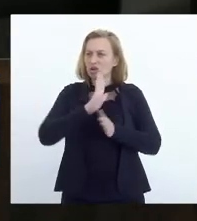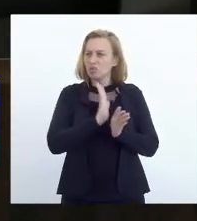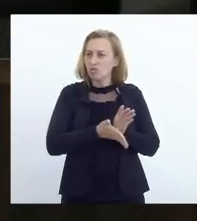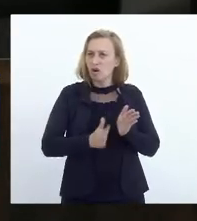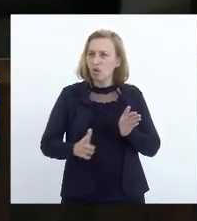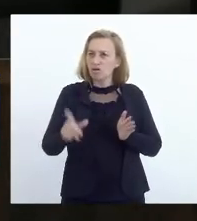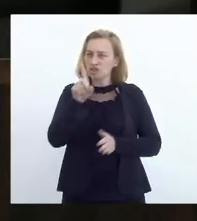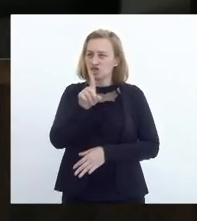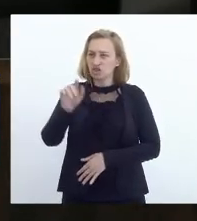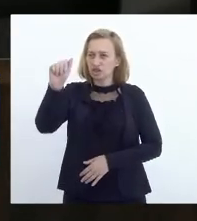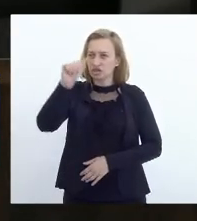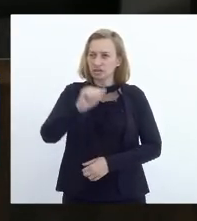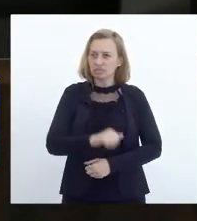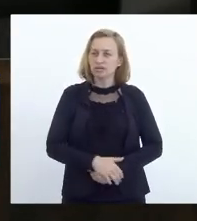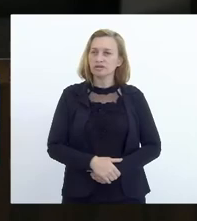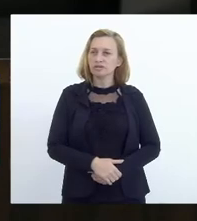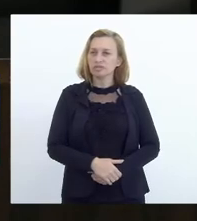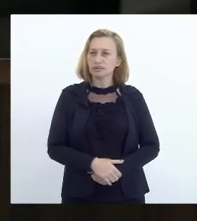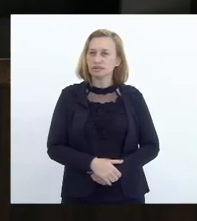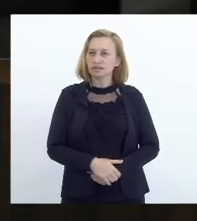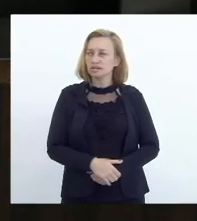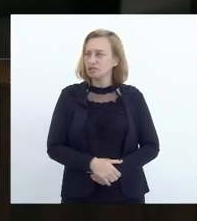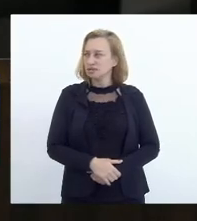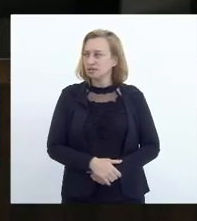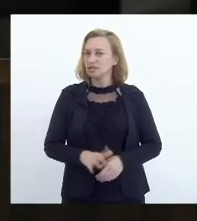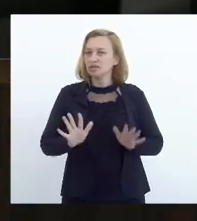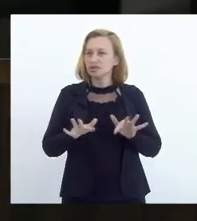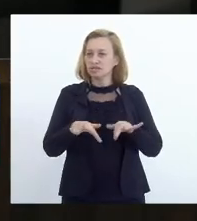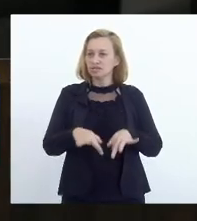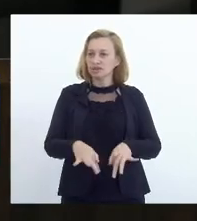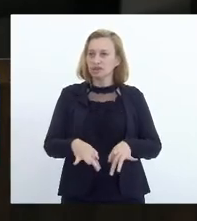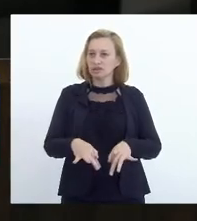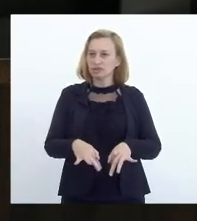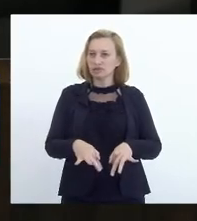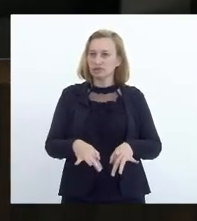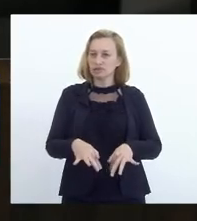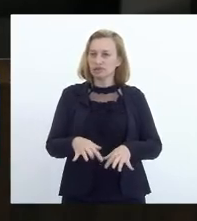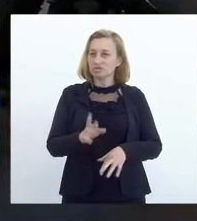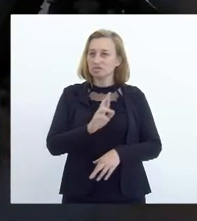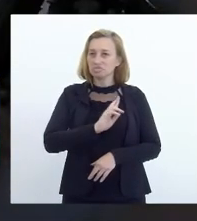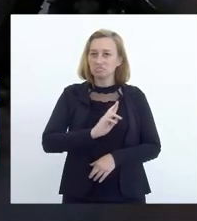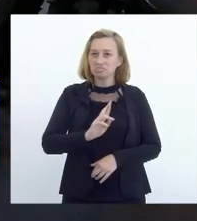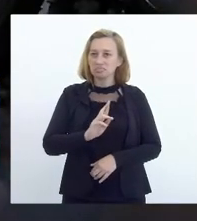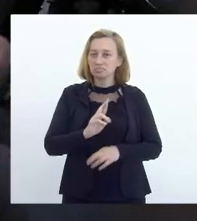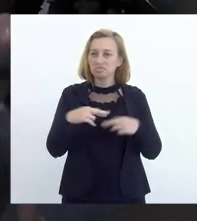ordem do dia. Está suspensa a sessão.